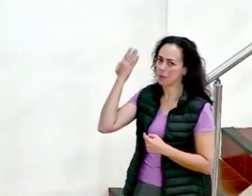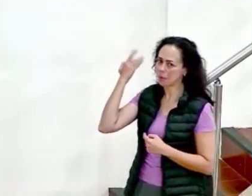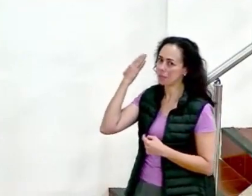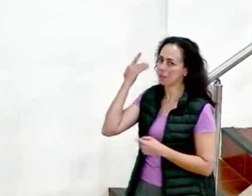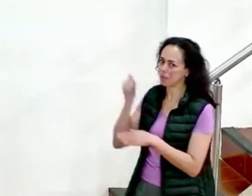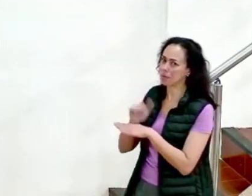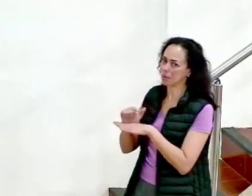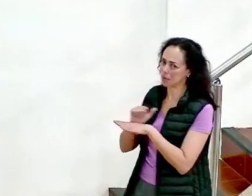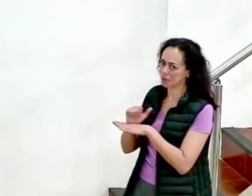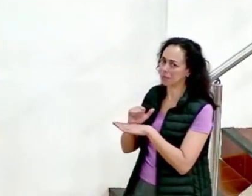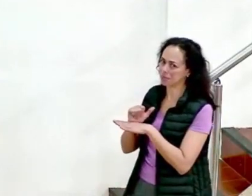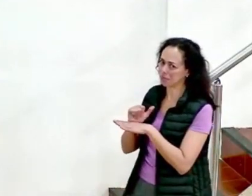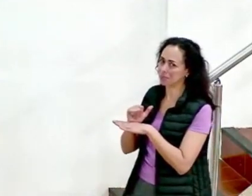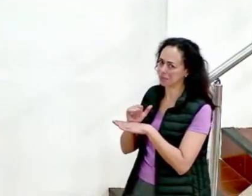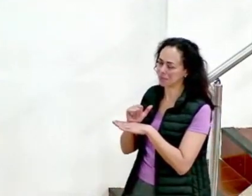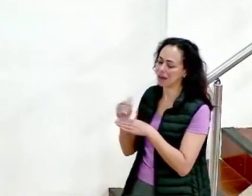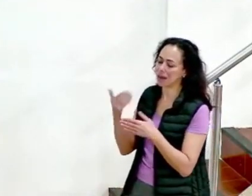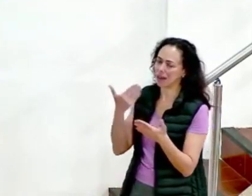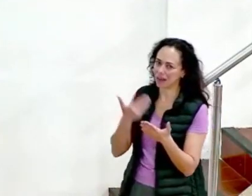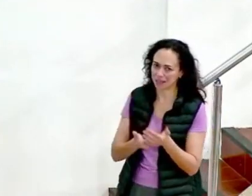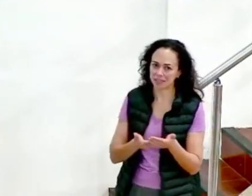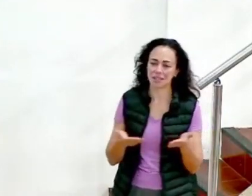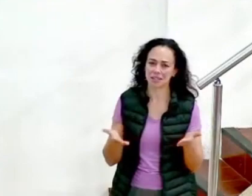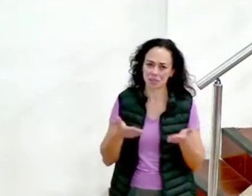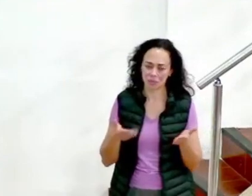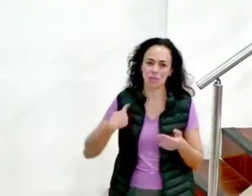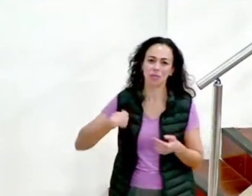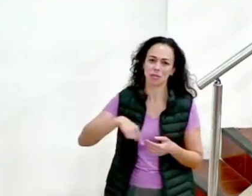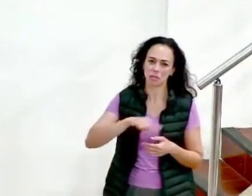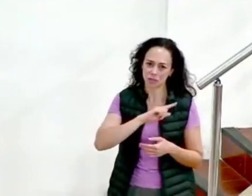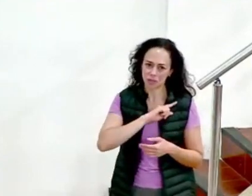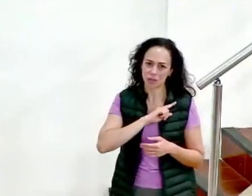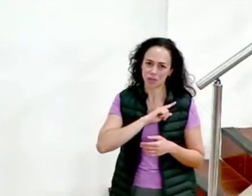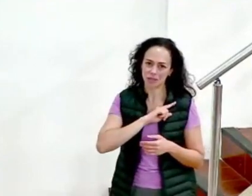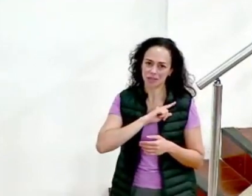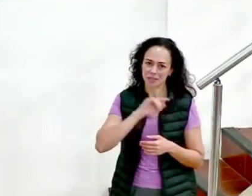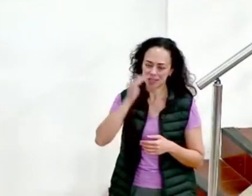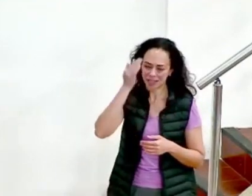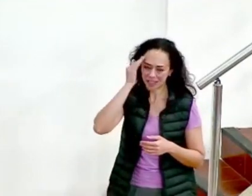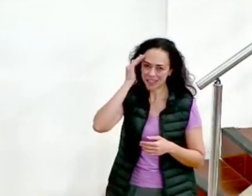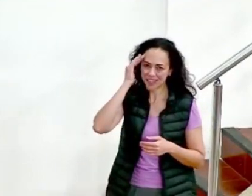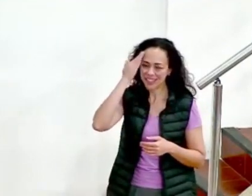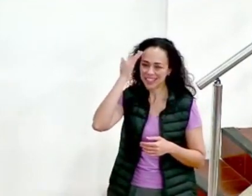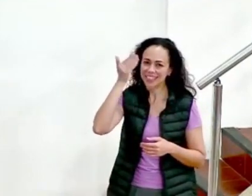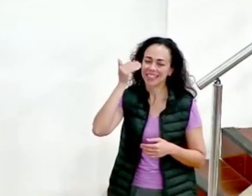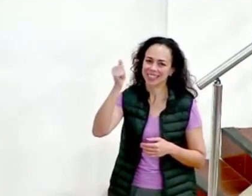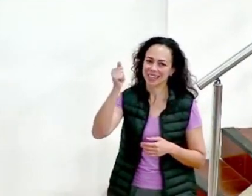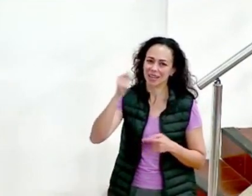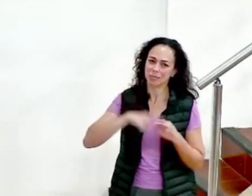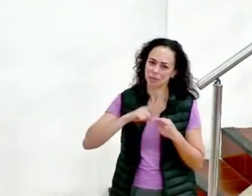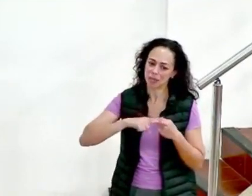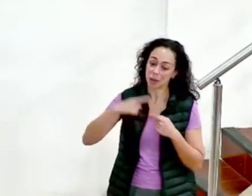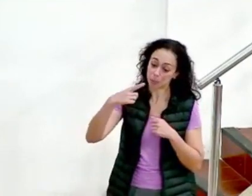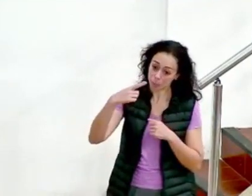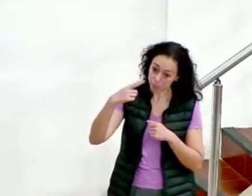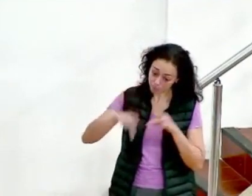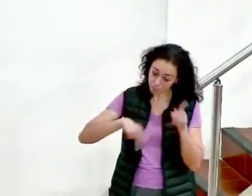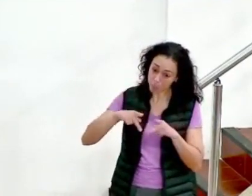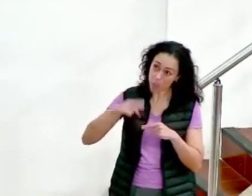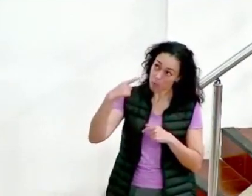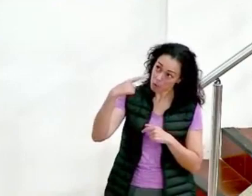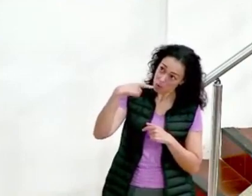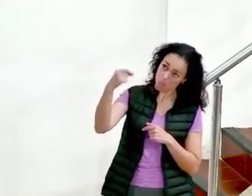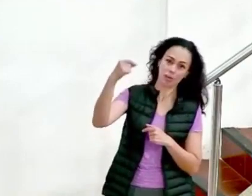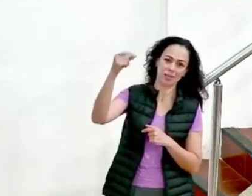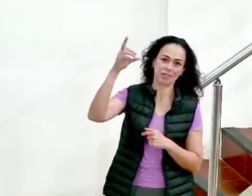Abraão. Nós fazemos parte da nação de Deus. Nós somos povo escolhido de Deus.